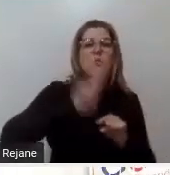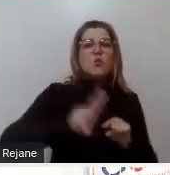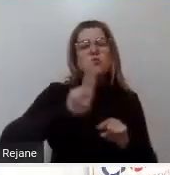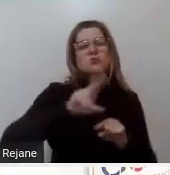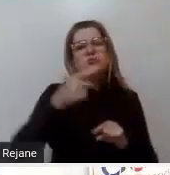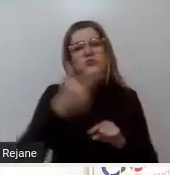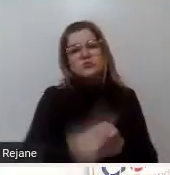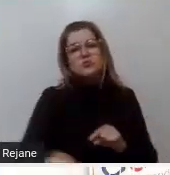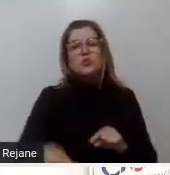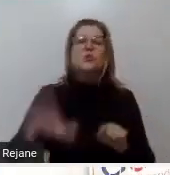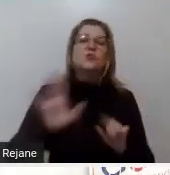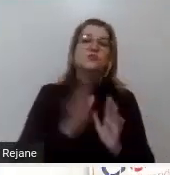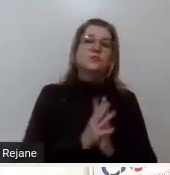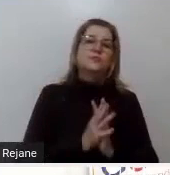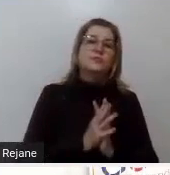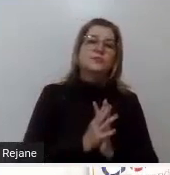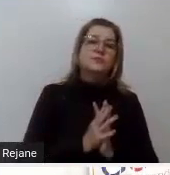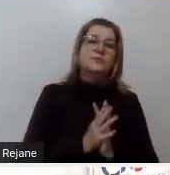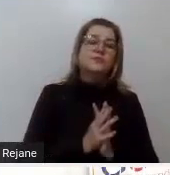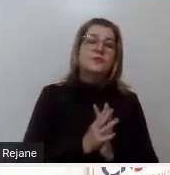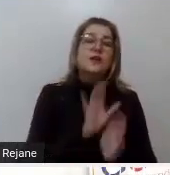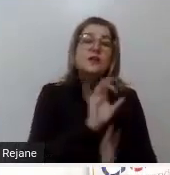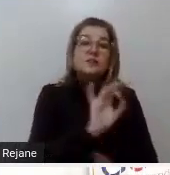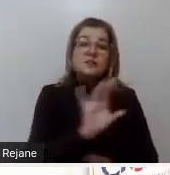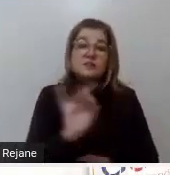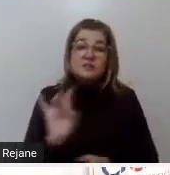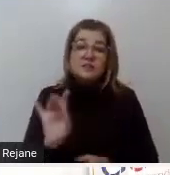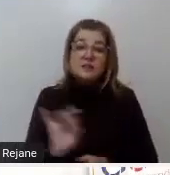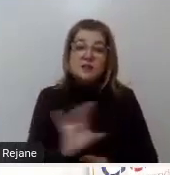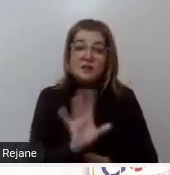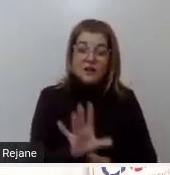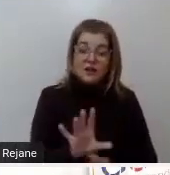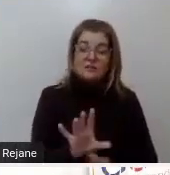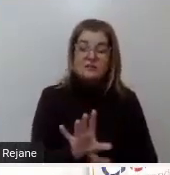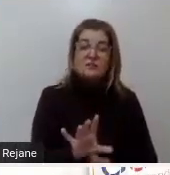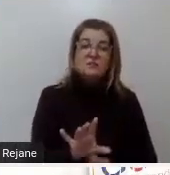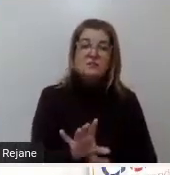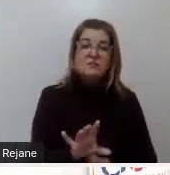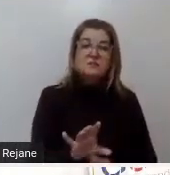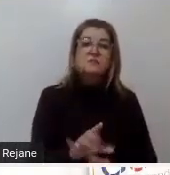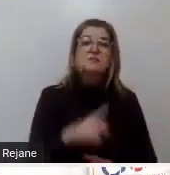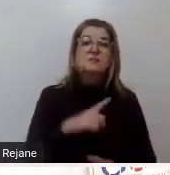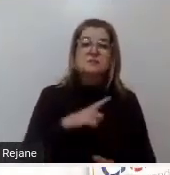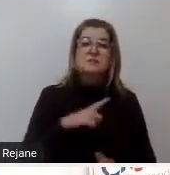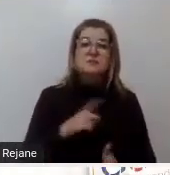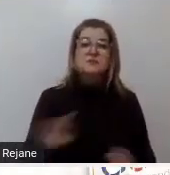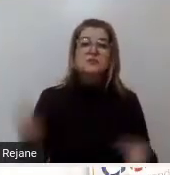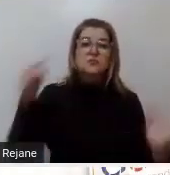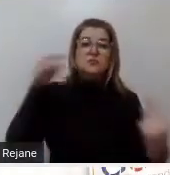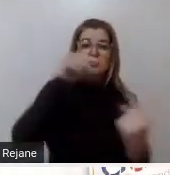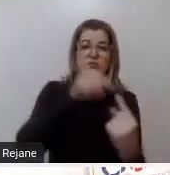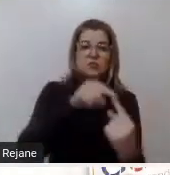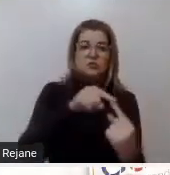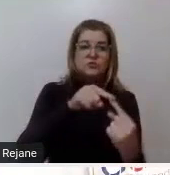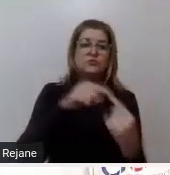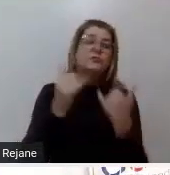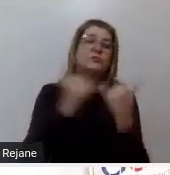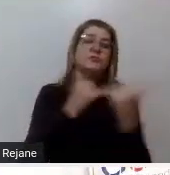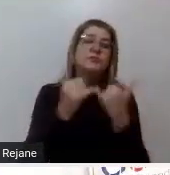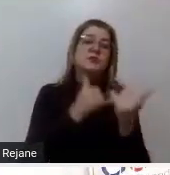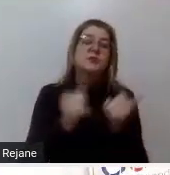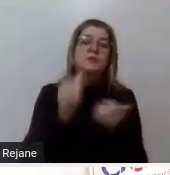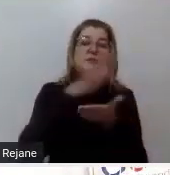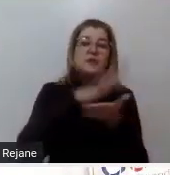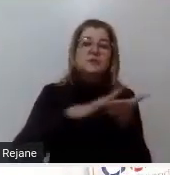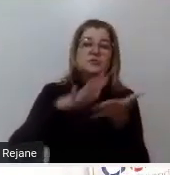crie tópicos, tá? Então, cada uma dessas situações aqui tem a sua finalidade. Por exemplo,